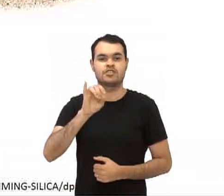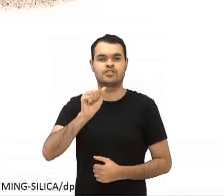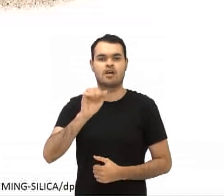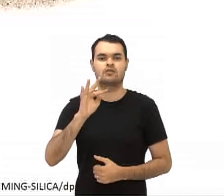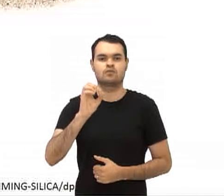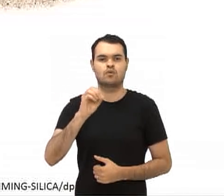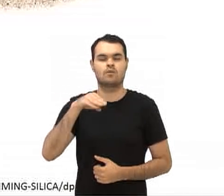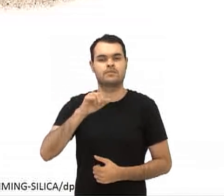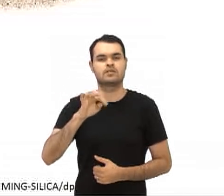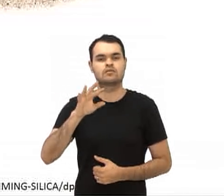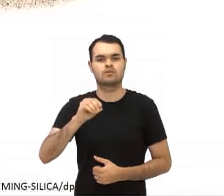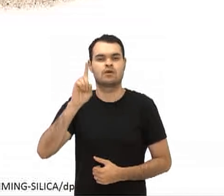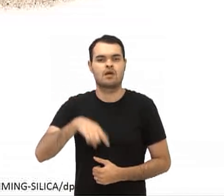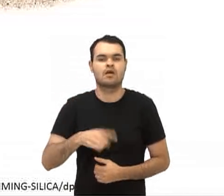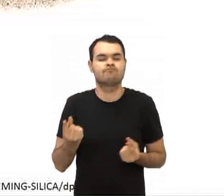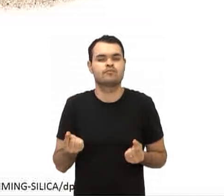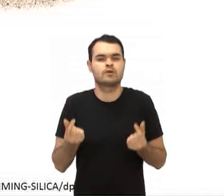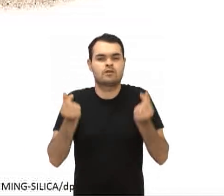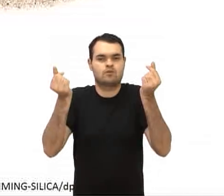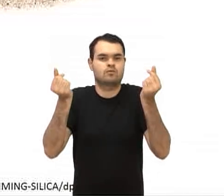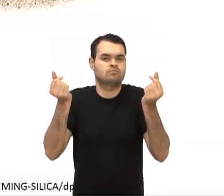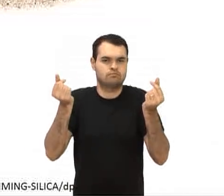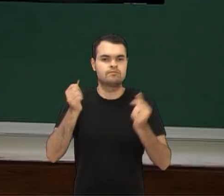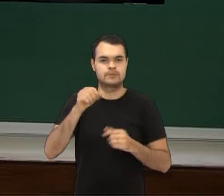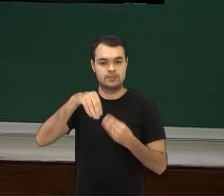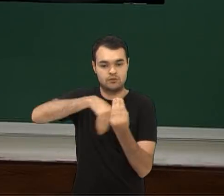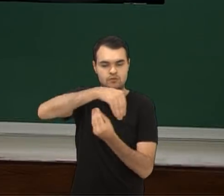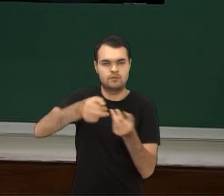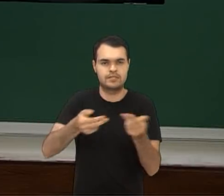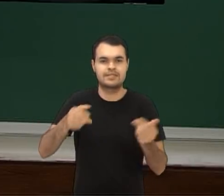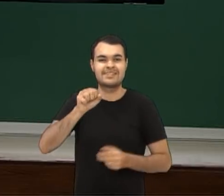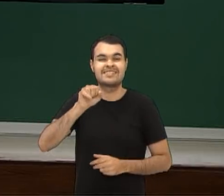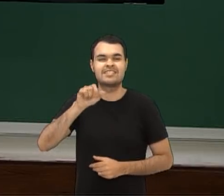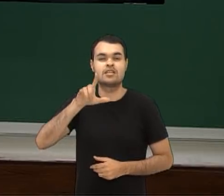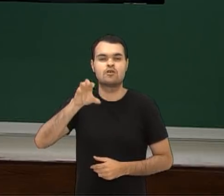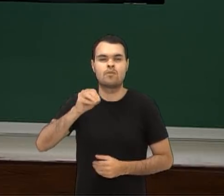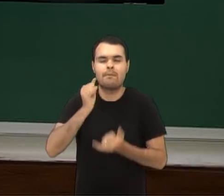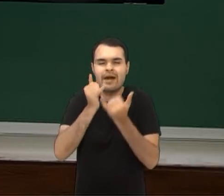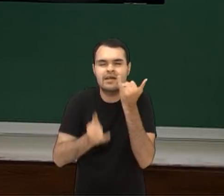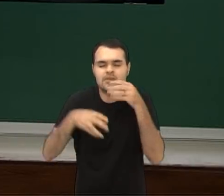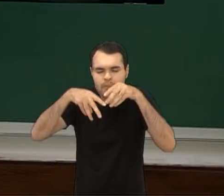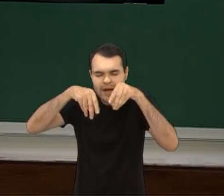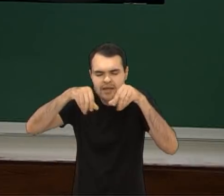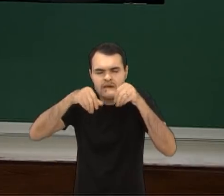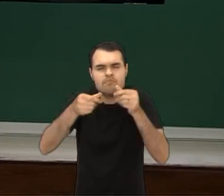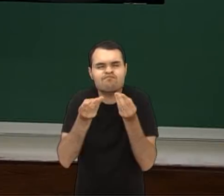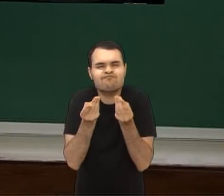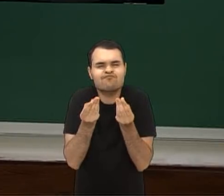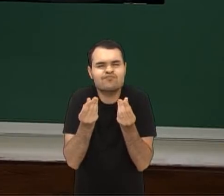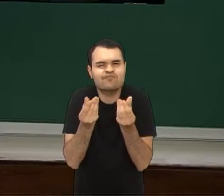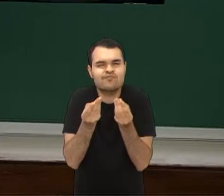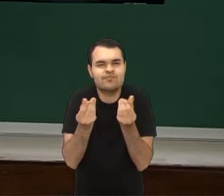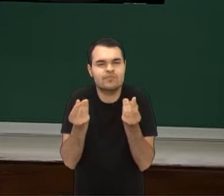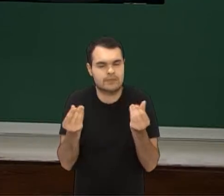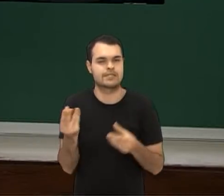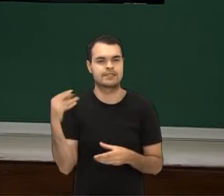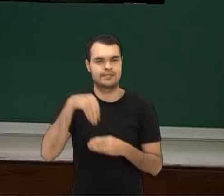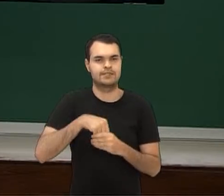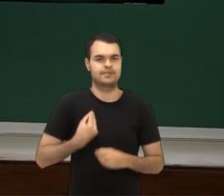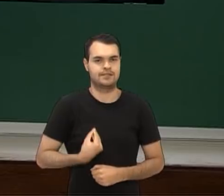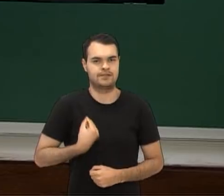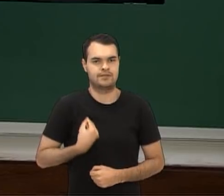é rico em sílica, como se fosse uma areinha bem fina, inclusive é uma das substâncias presentes